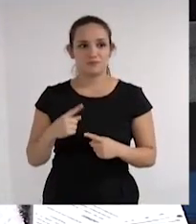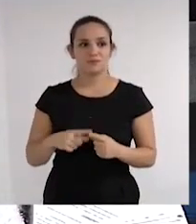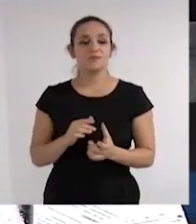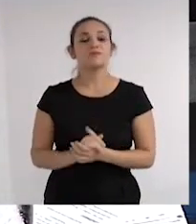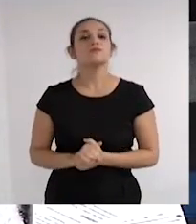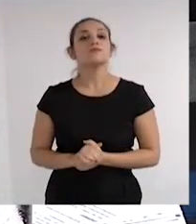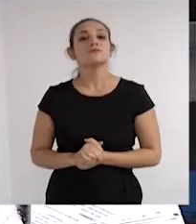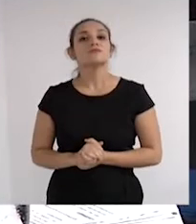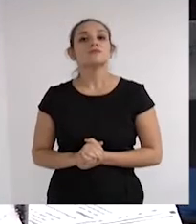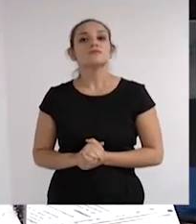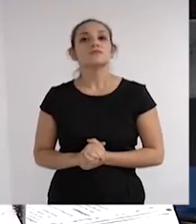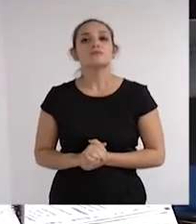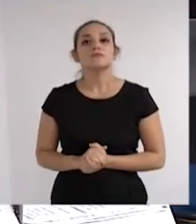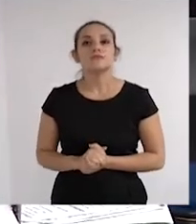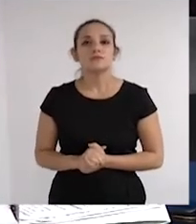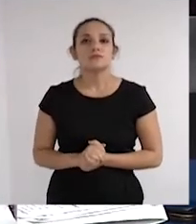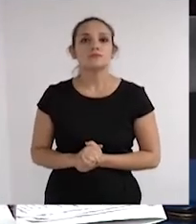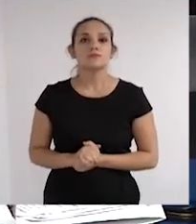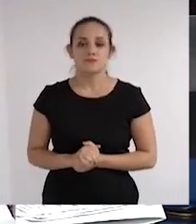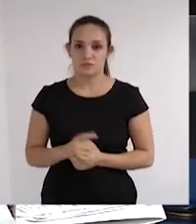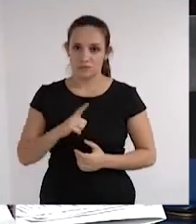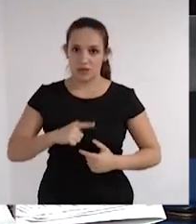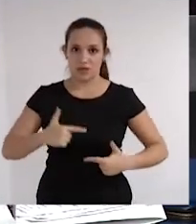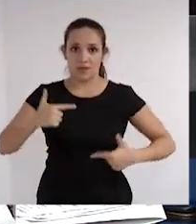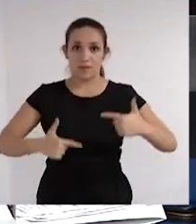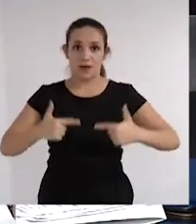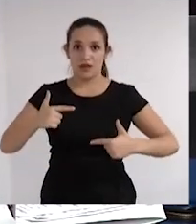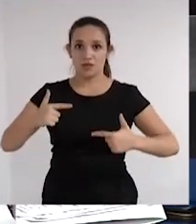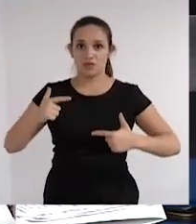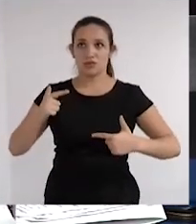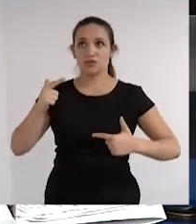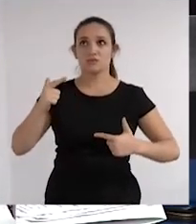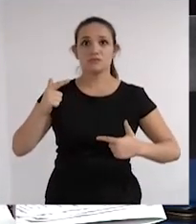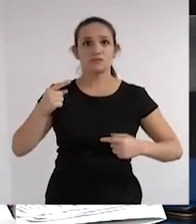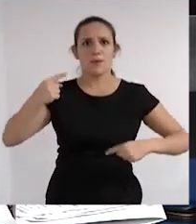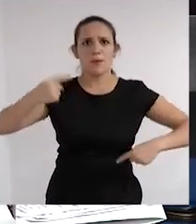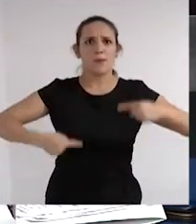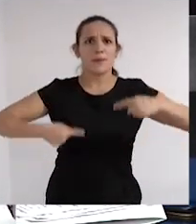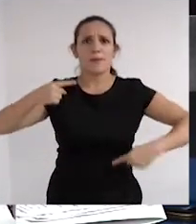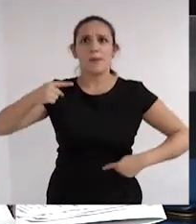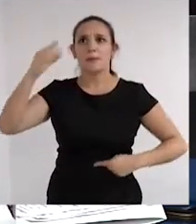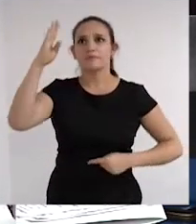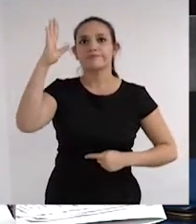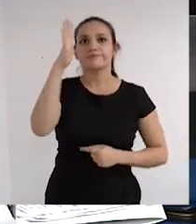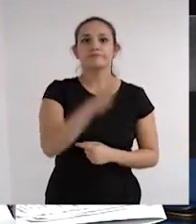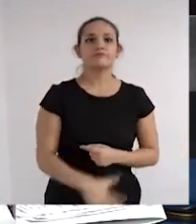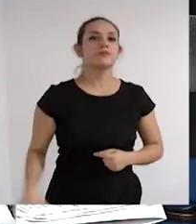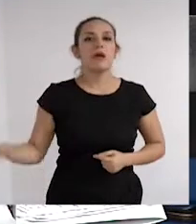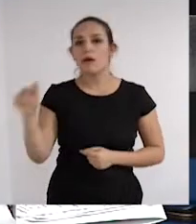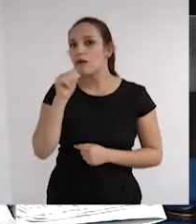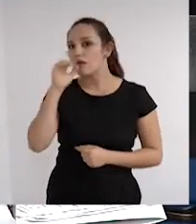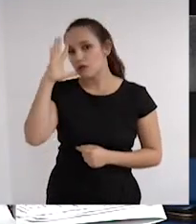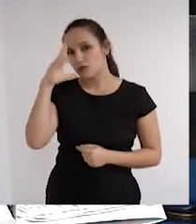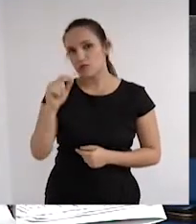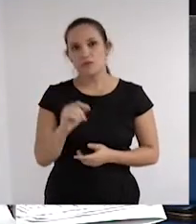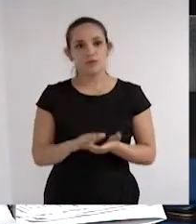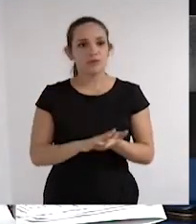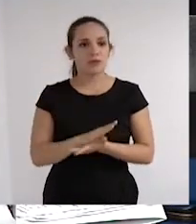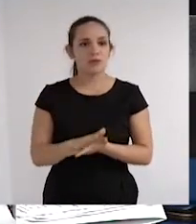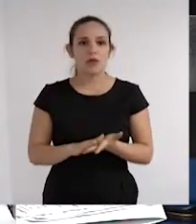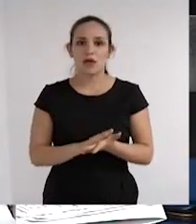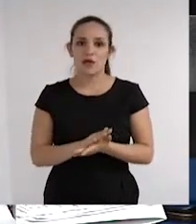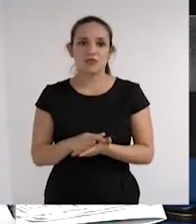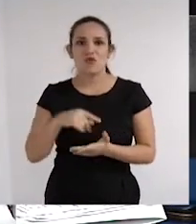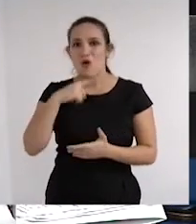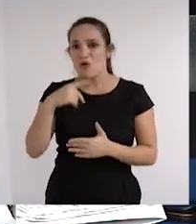da Previdência Nacional e está no que está. Não conseguiu avançar, não conseguiu